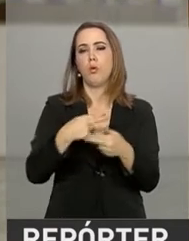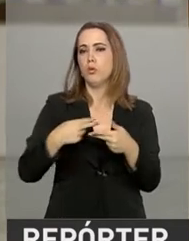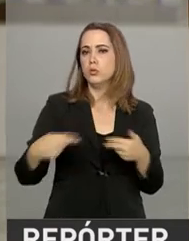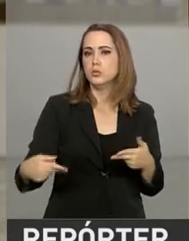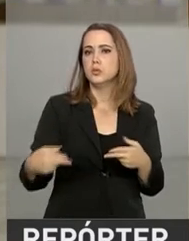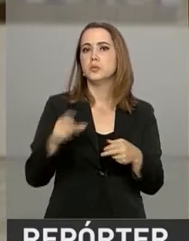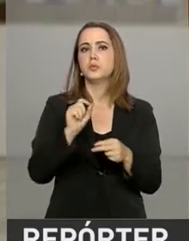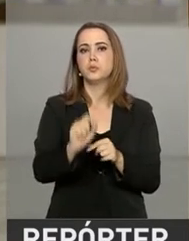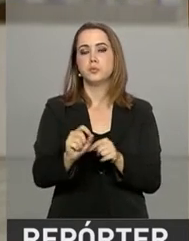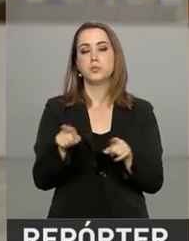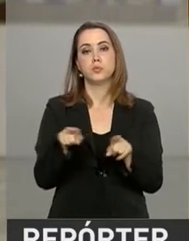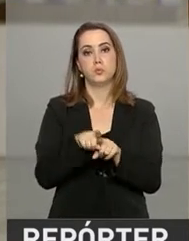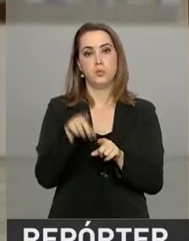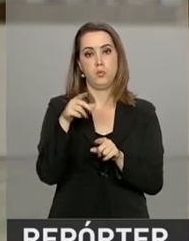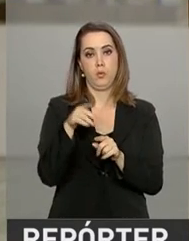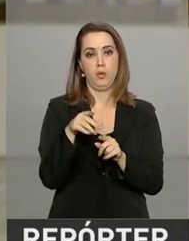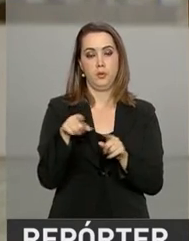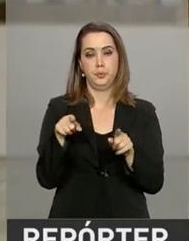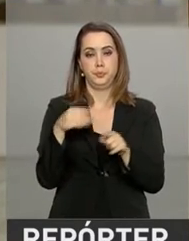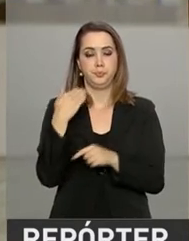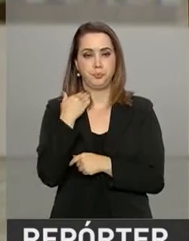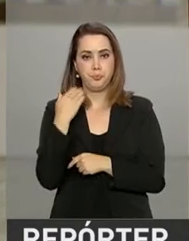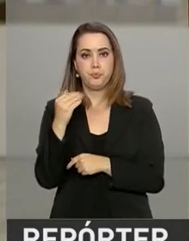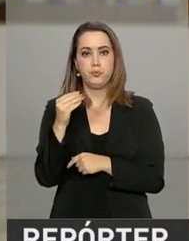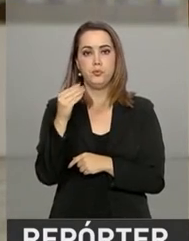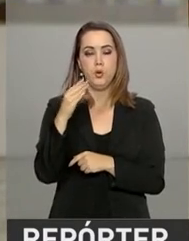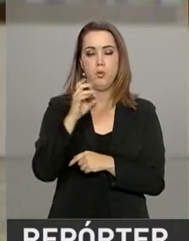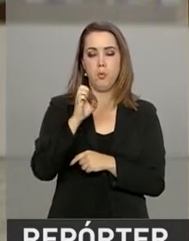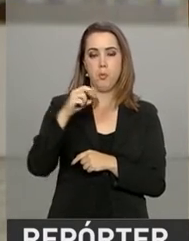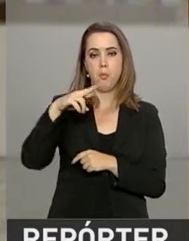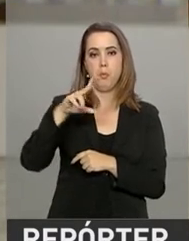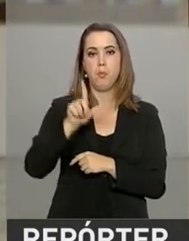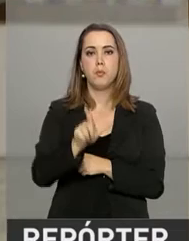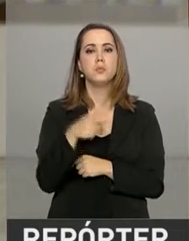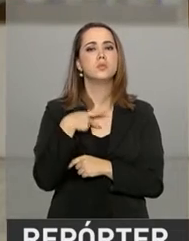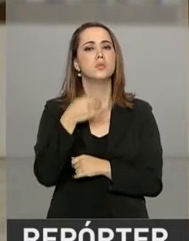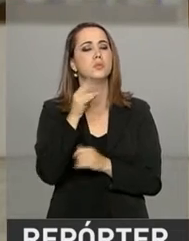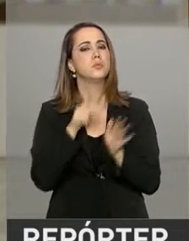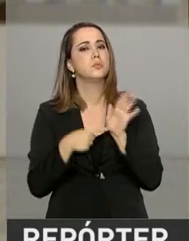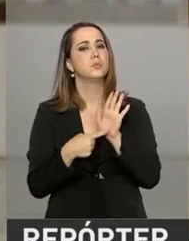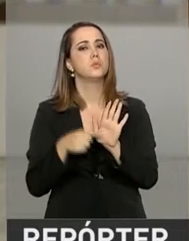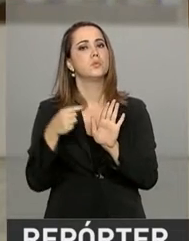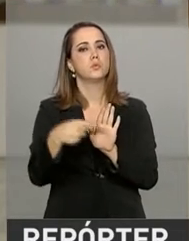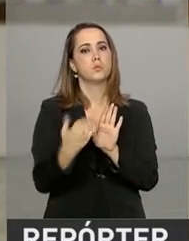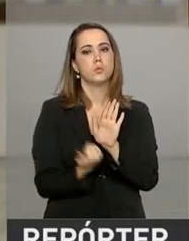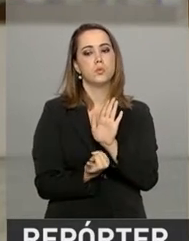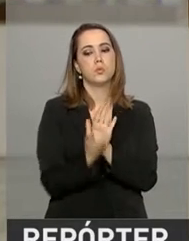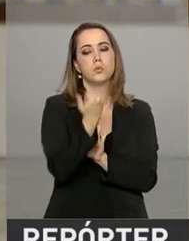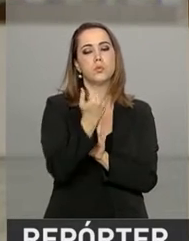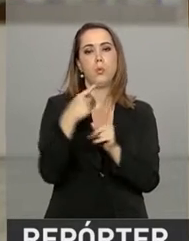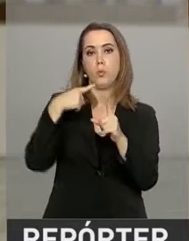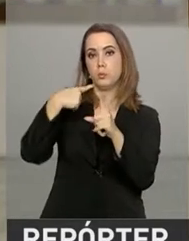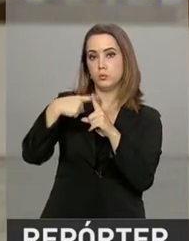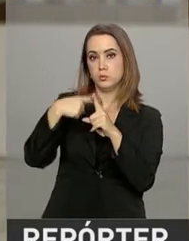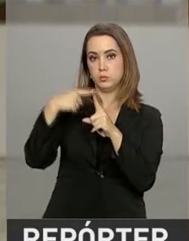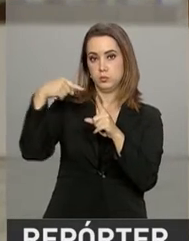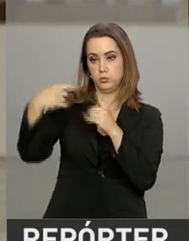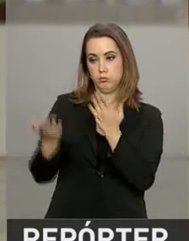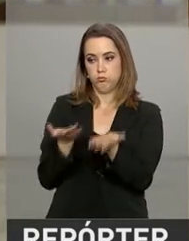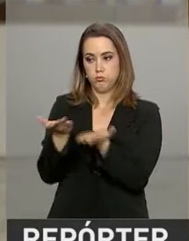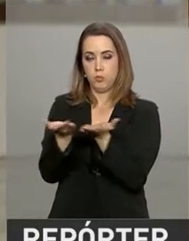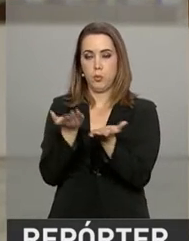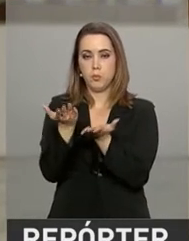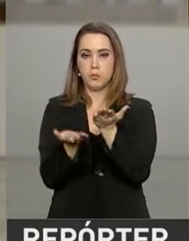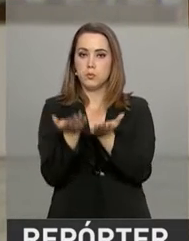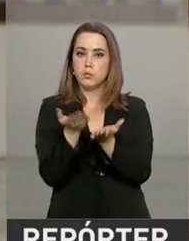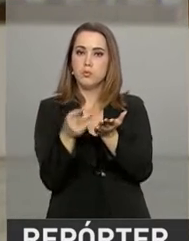e industrializados. O Boletim Focus, por exemplo, desta semana indica que o saldo positivo da balança comercial em